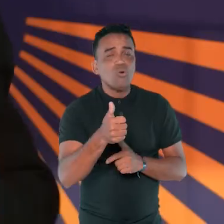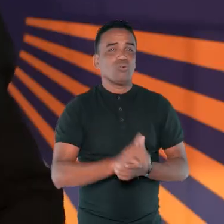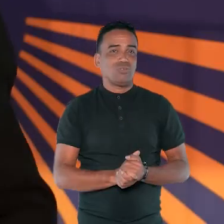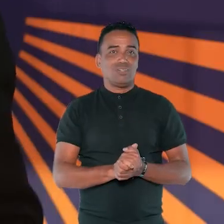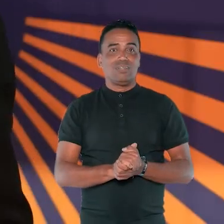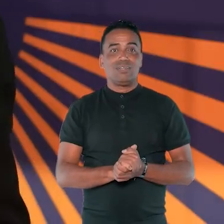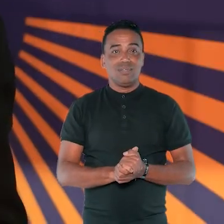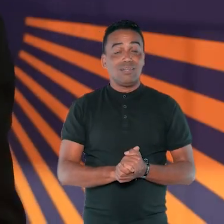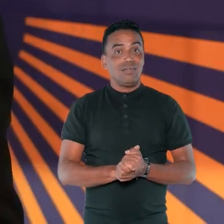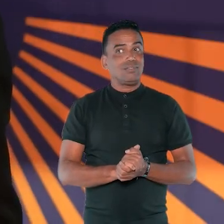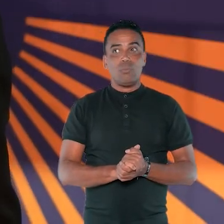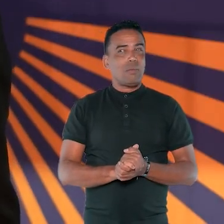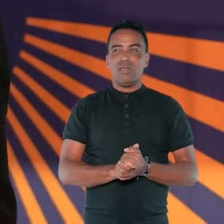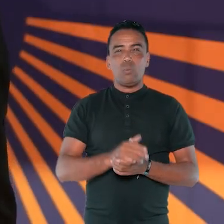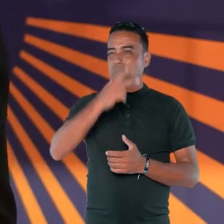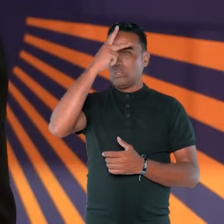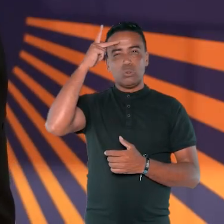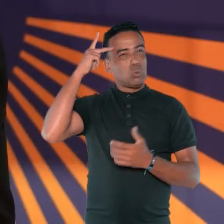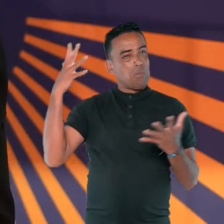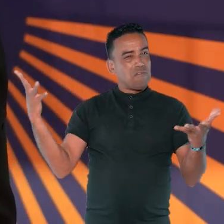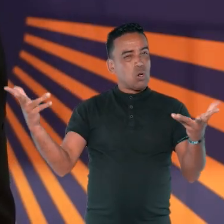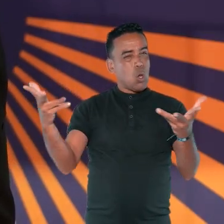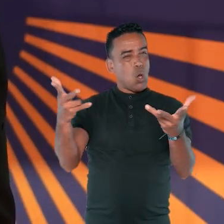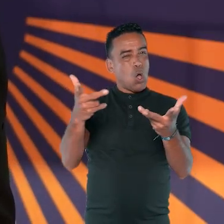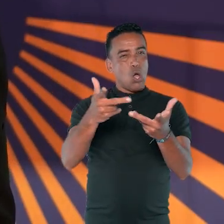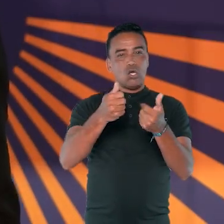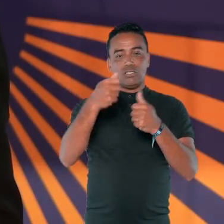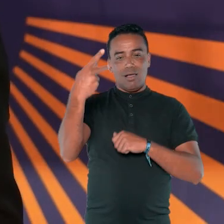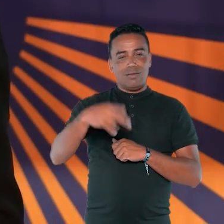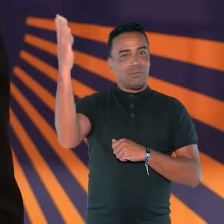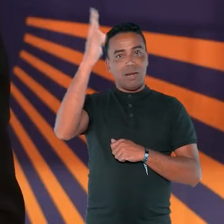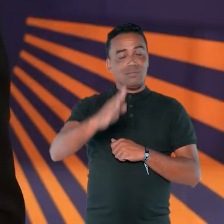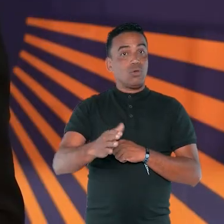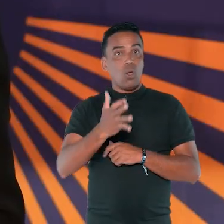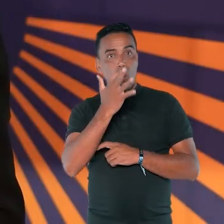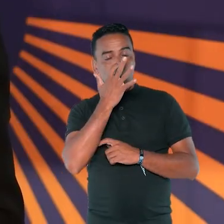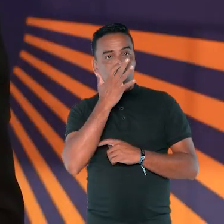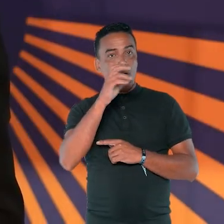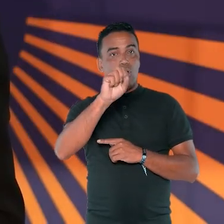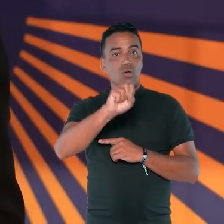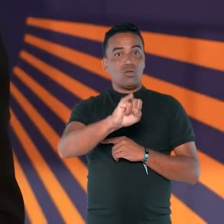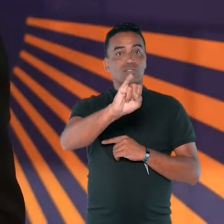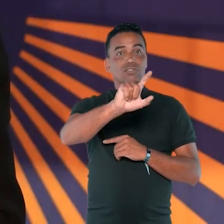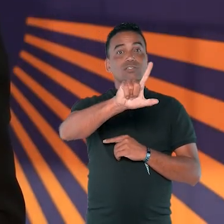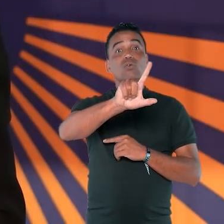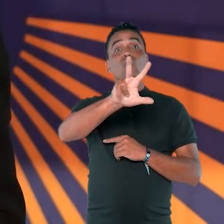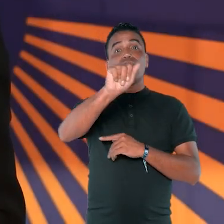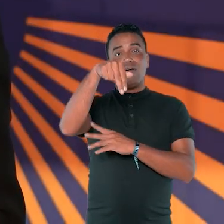super brasileiro para mim, uma pessoa que eu tenho adoração, a Silvana sabe, o